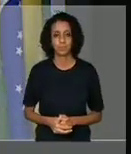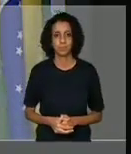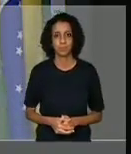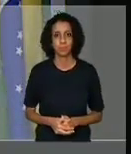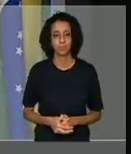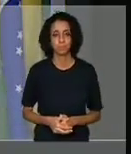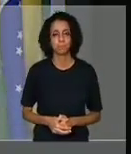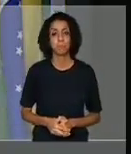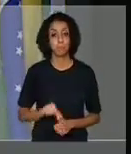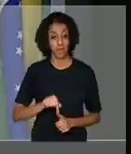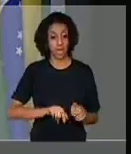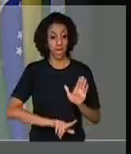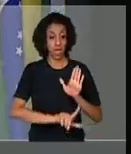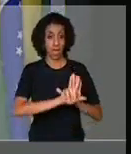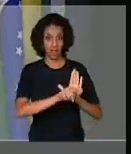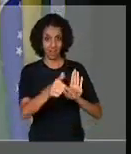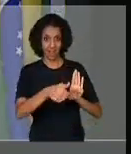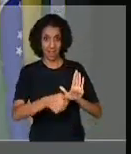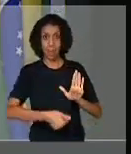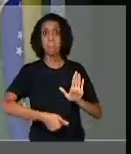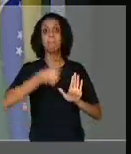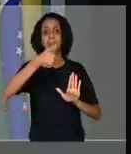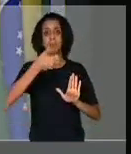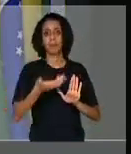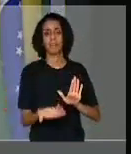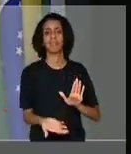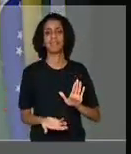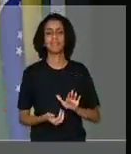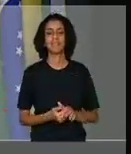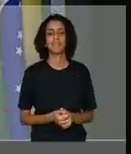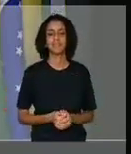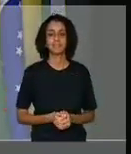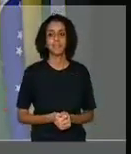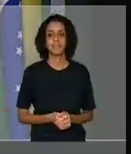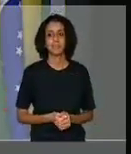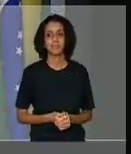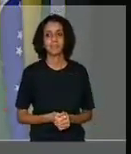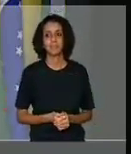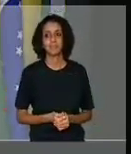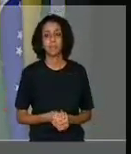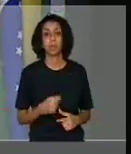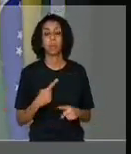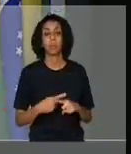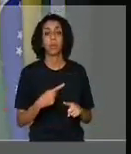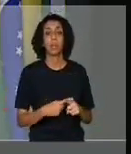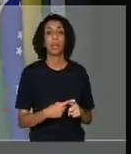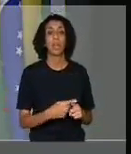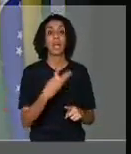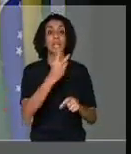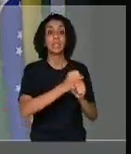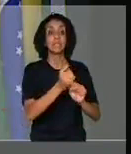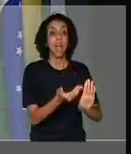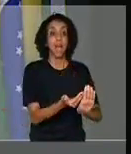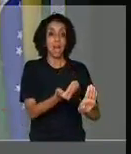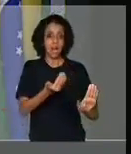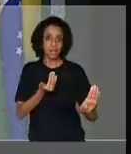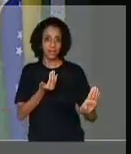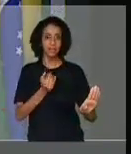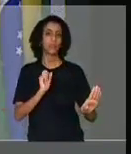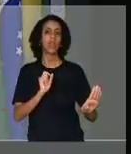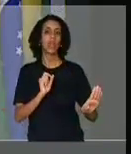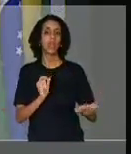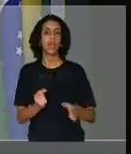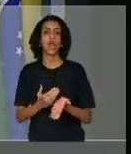A nossa lei ela foi pioneira, porque foi exatamente 3 anos antes que surge a